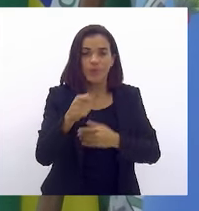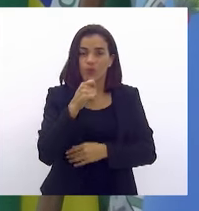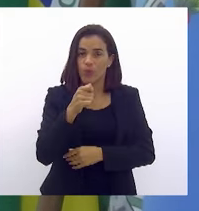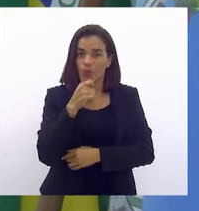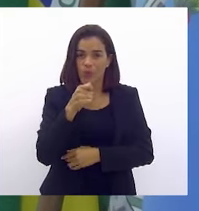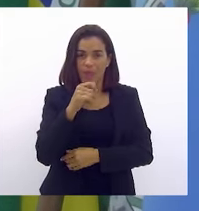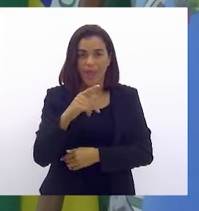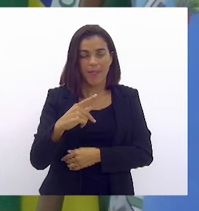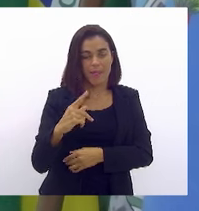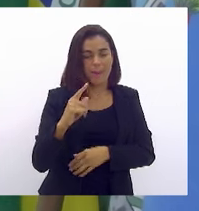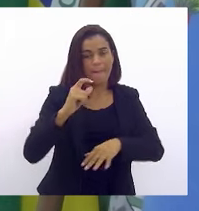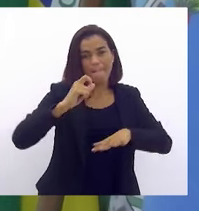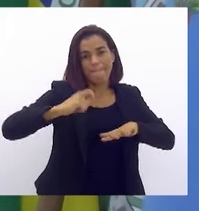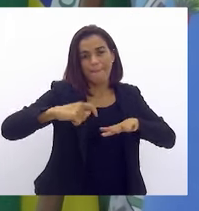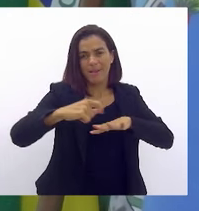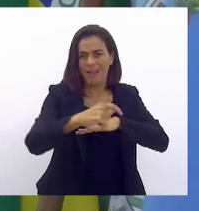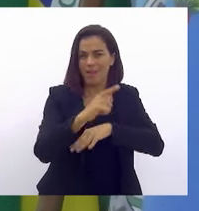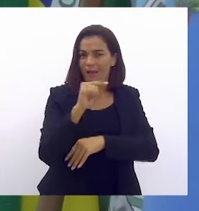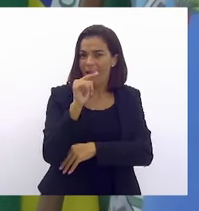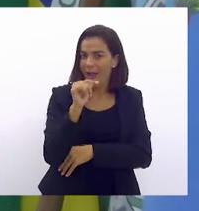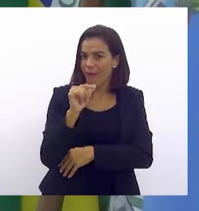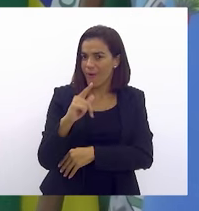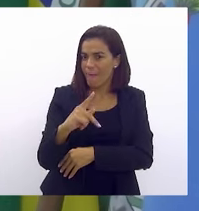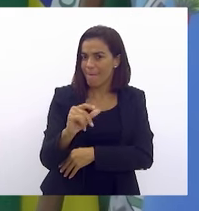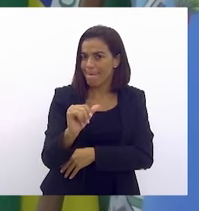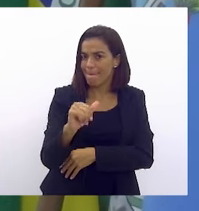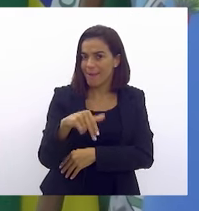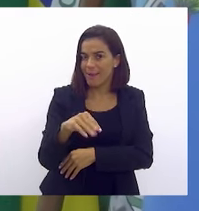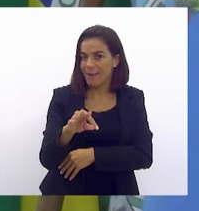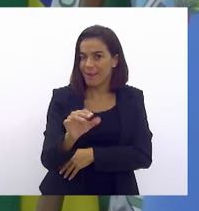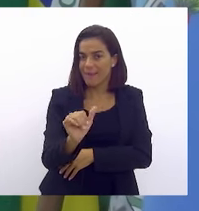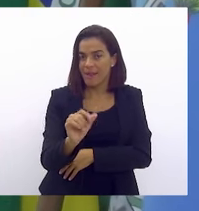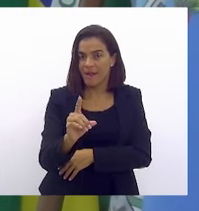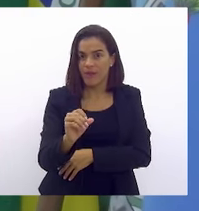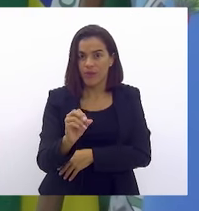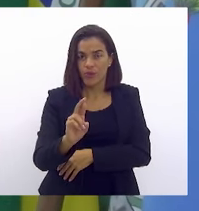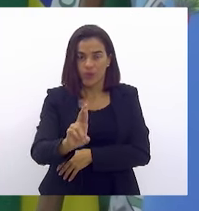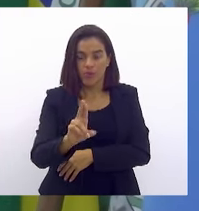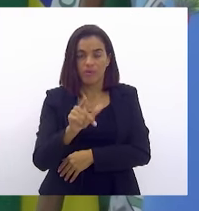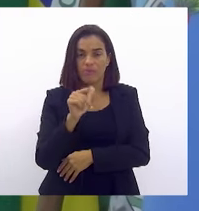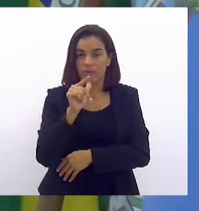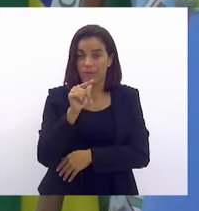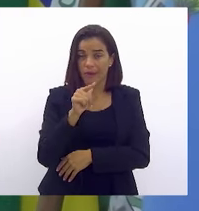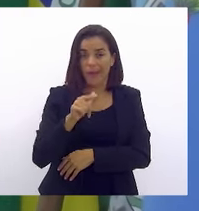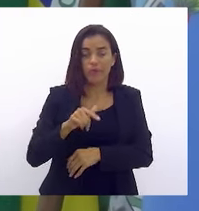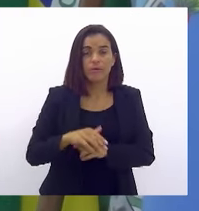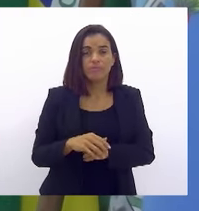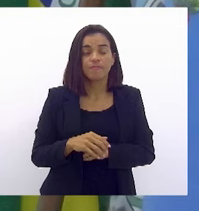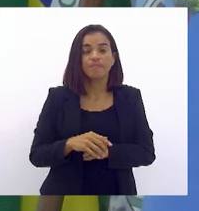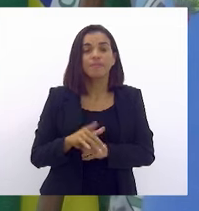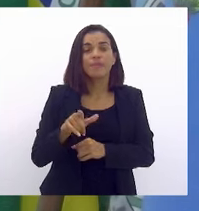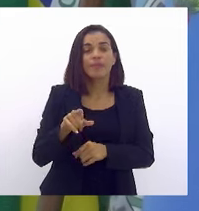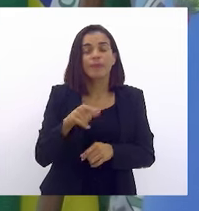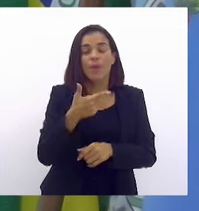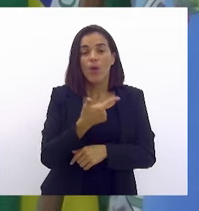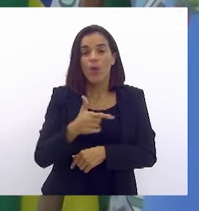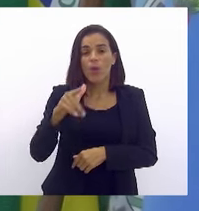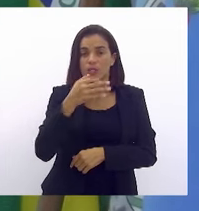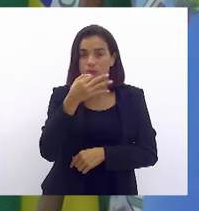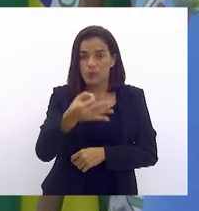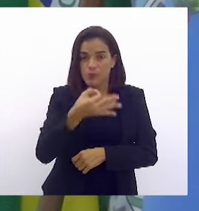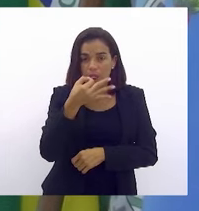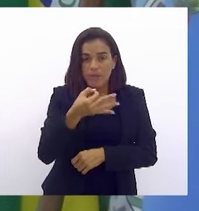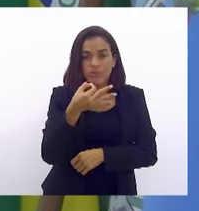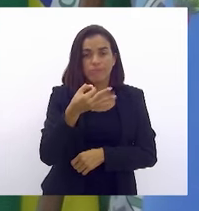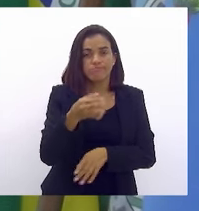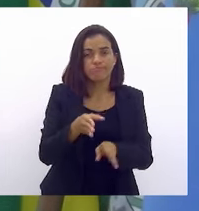aqui. Então, seria uma sugestão que isso fosse implementado aqui. E uma outra sugestão que eu faço é o seguinte: em Maricá, já